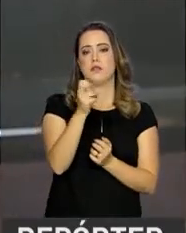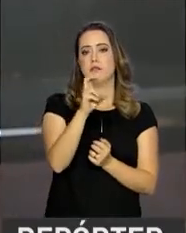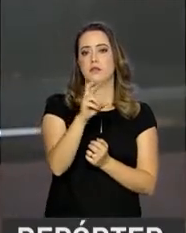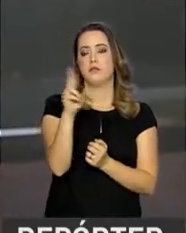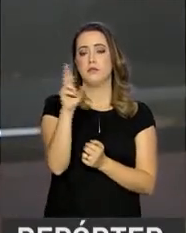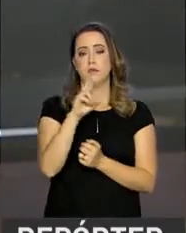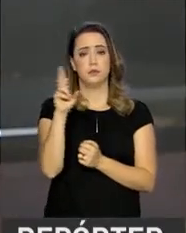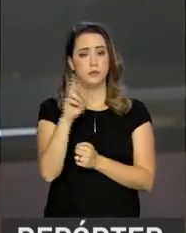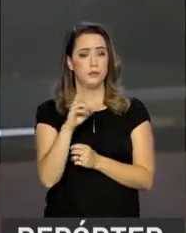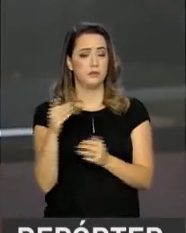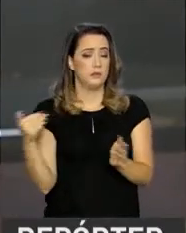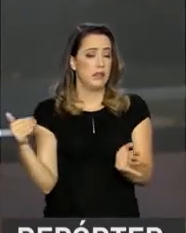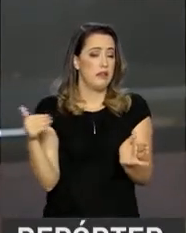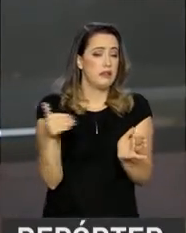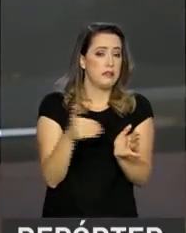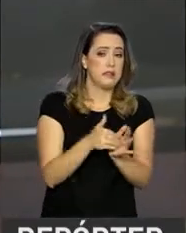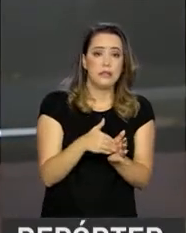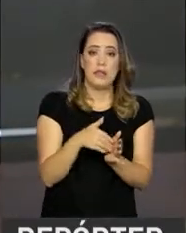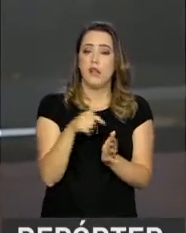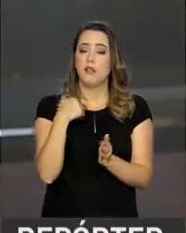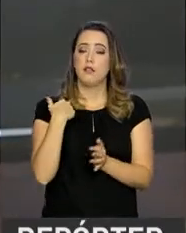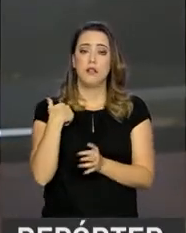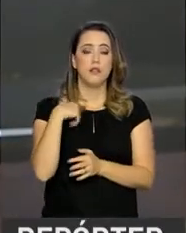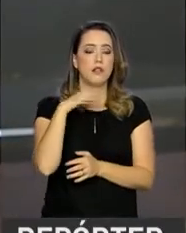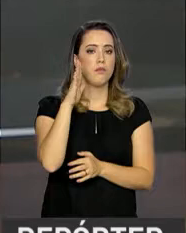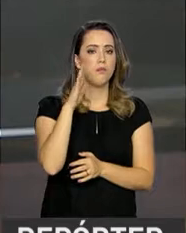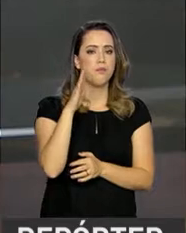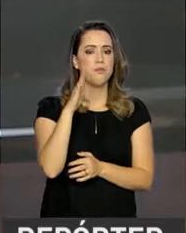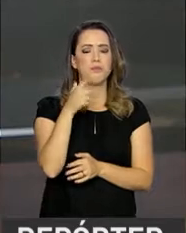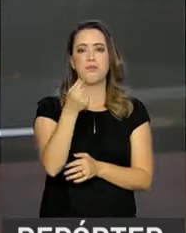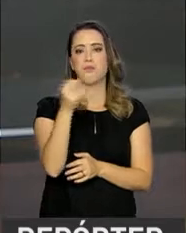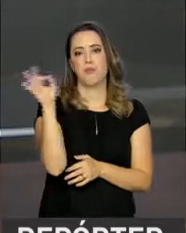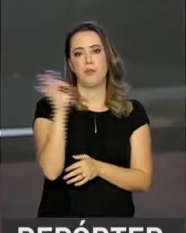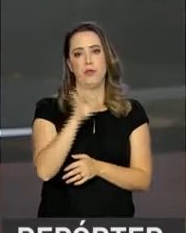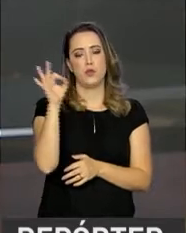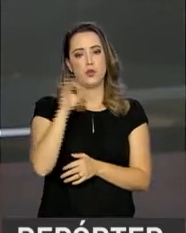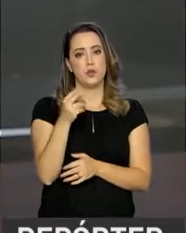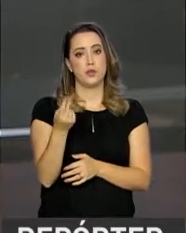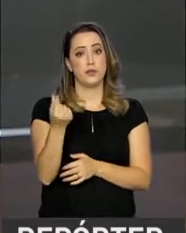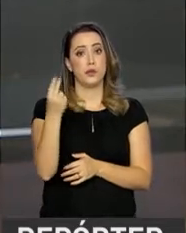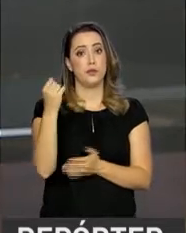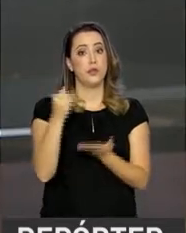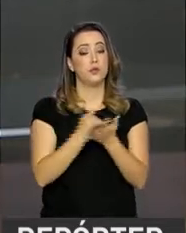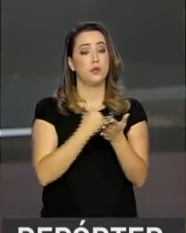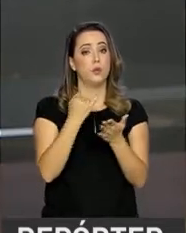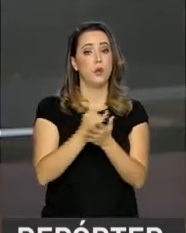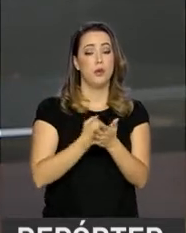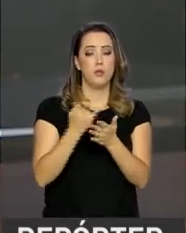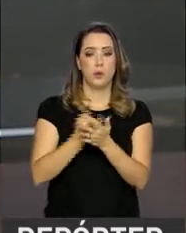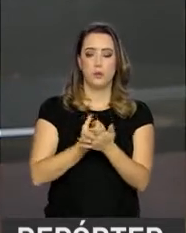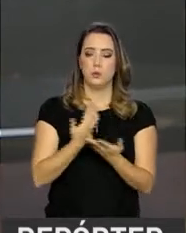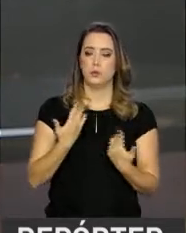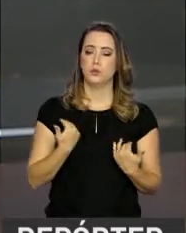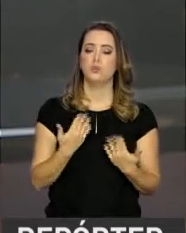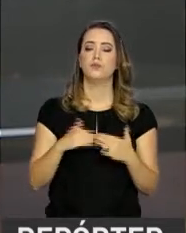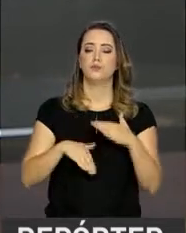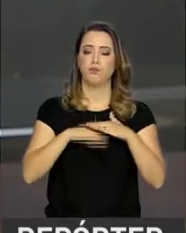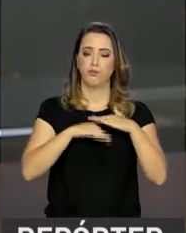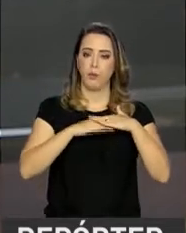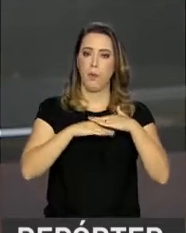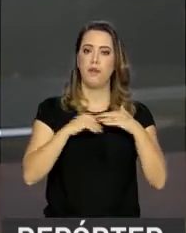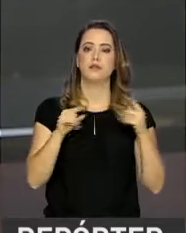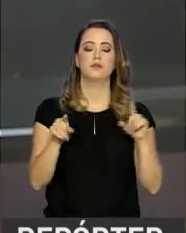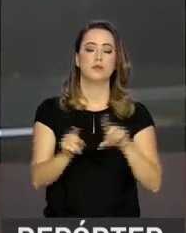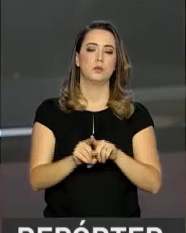R$ 165,74, o valor mínimo, até 20% do valor do imposto devido, o valor máximo.